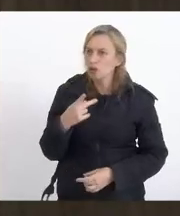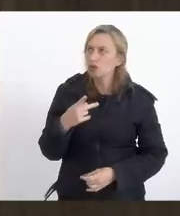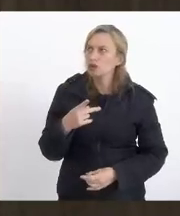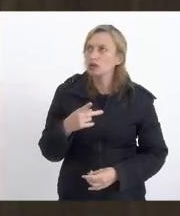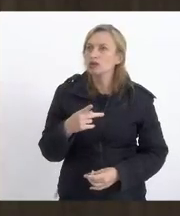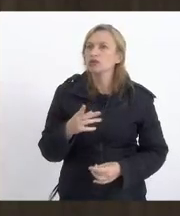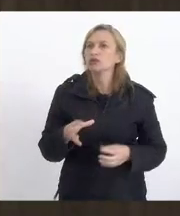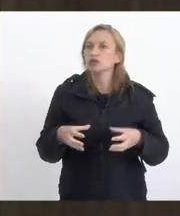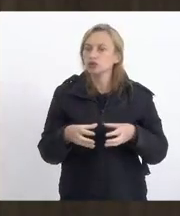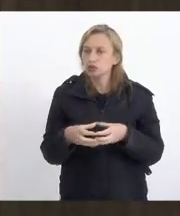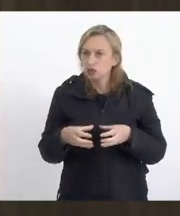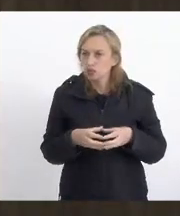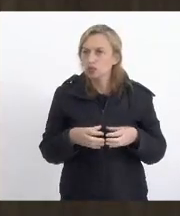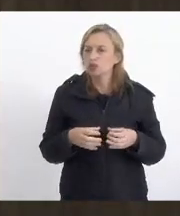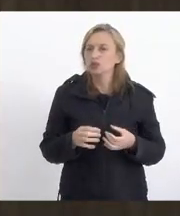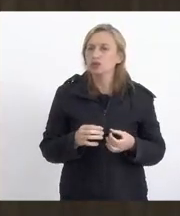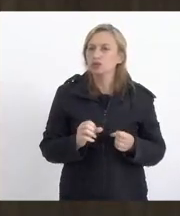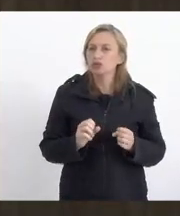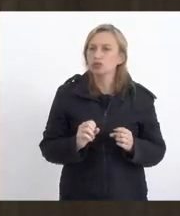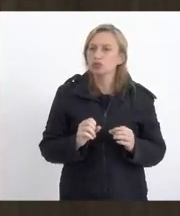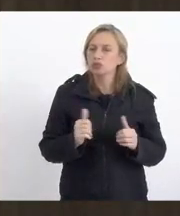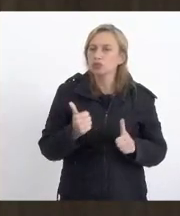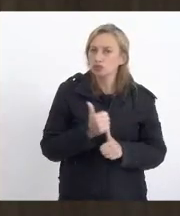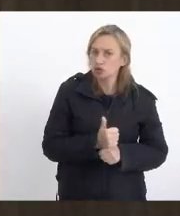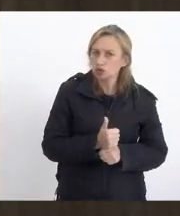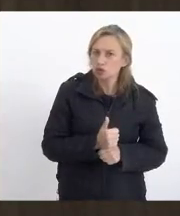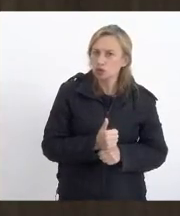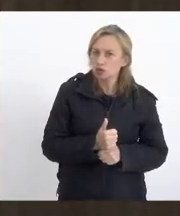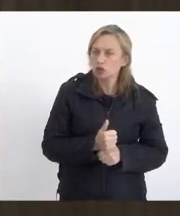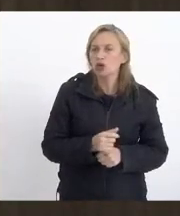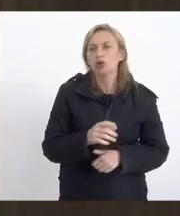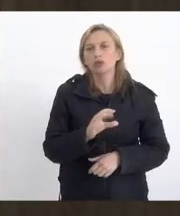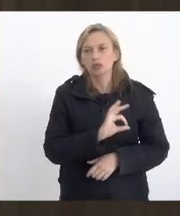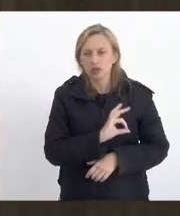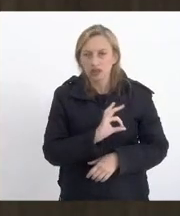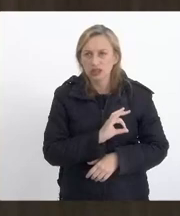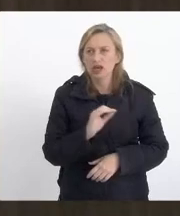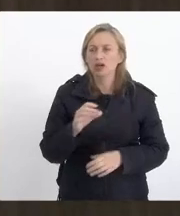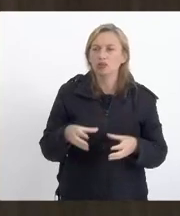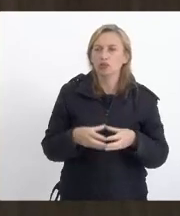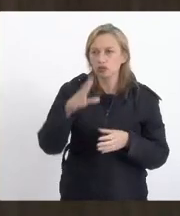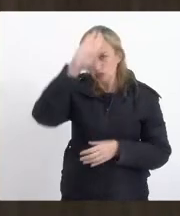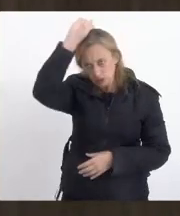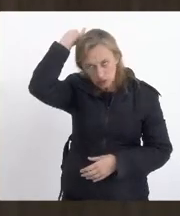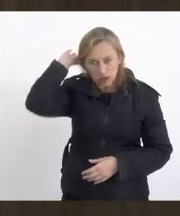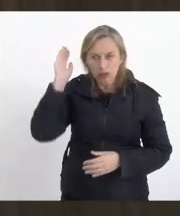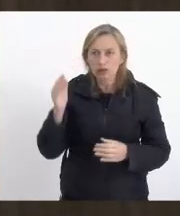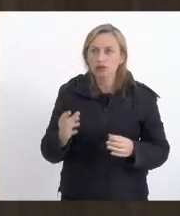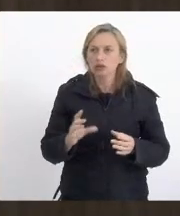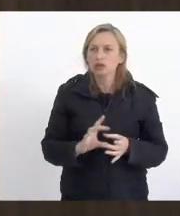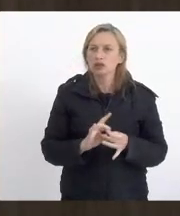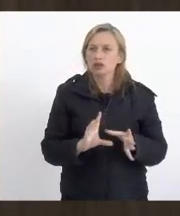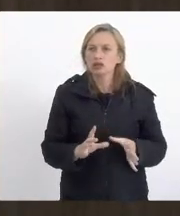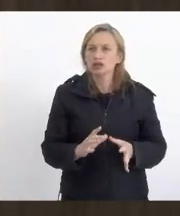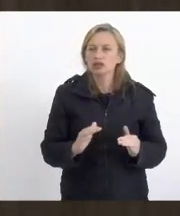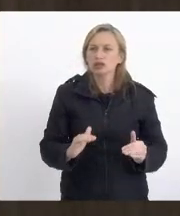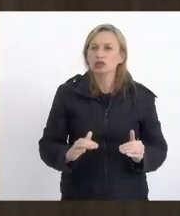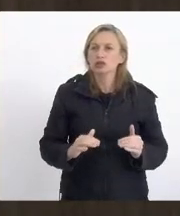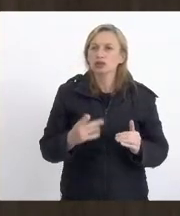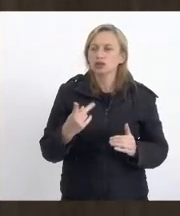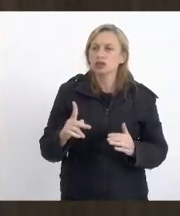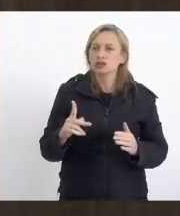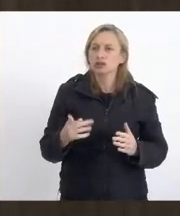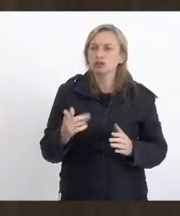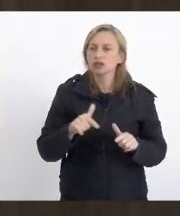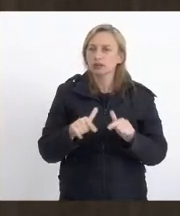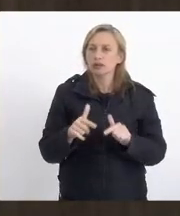as corporações pensem substituir, né, o policial, o bombeiro militar, abrir mão do posto acima para